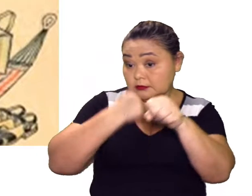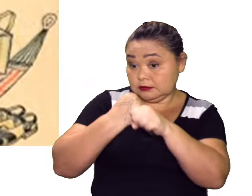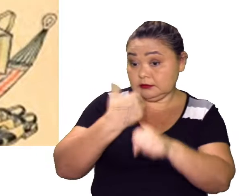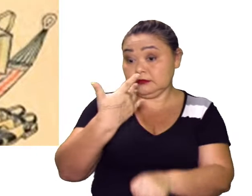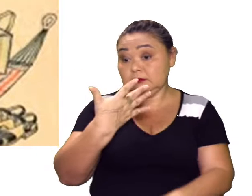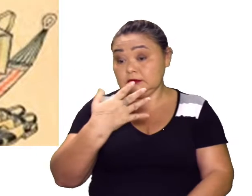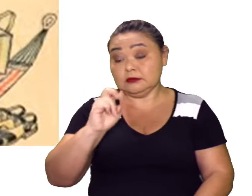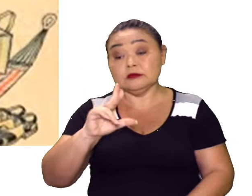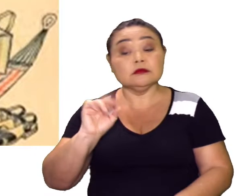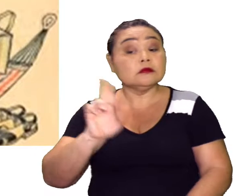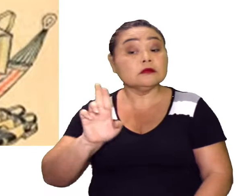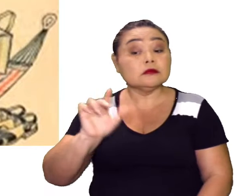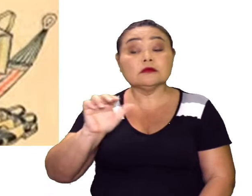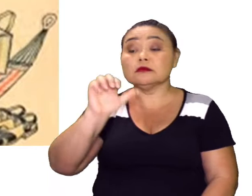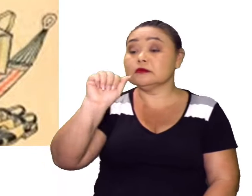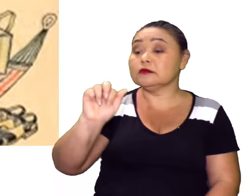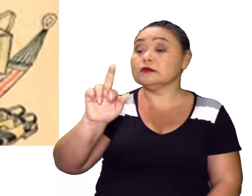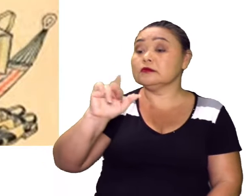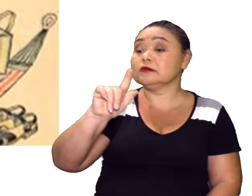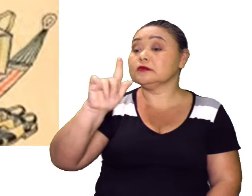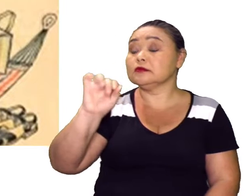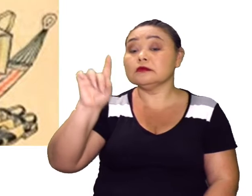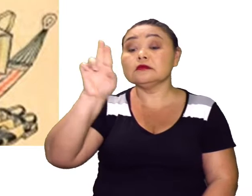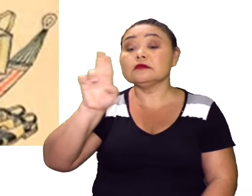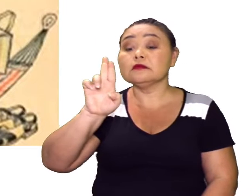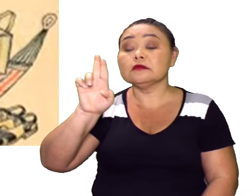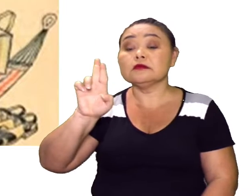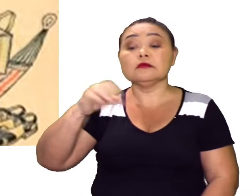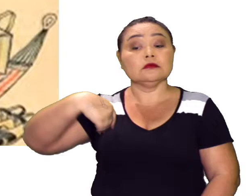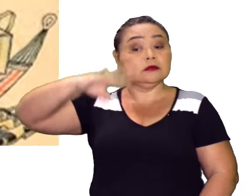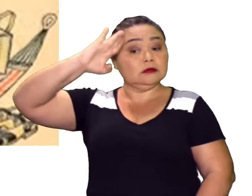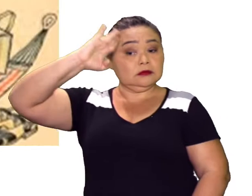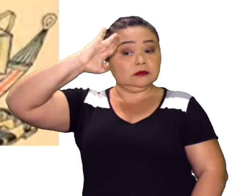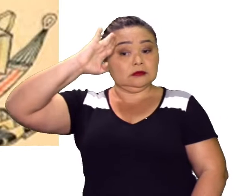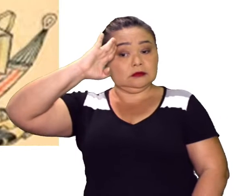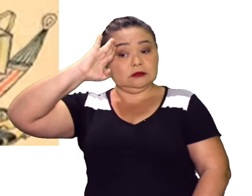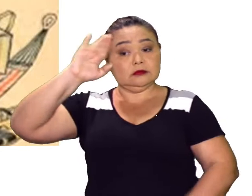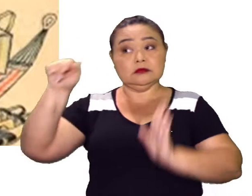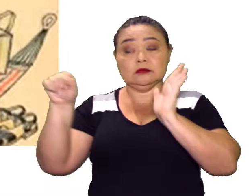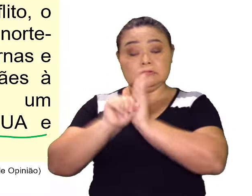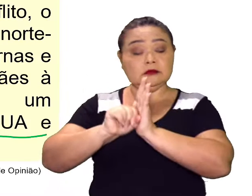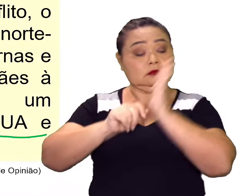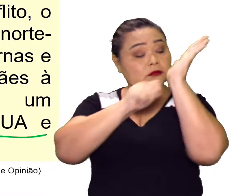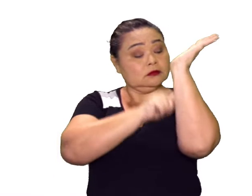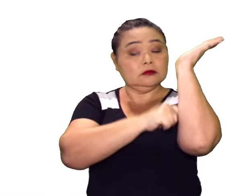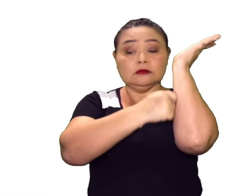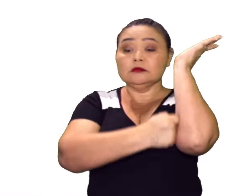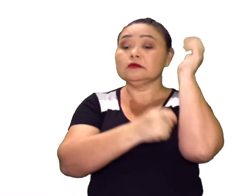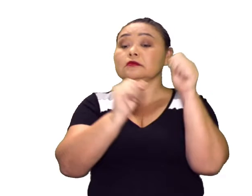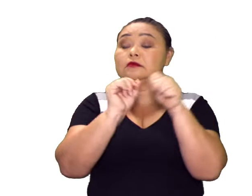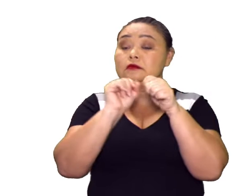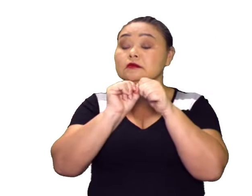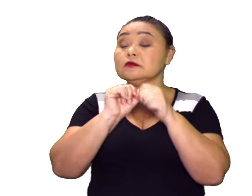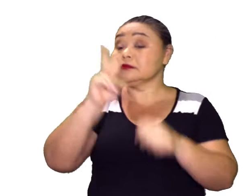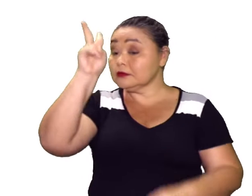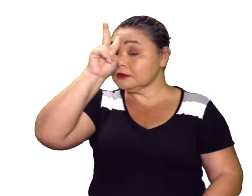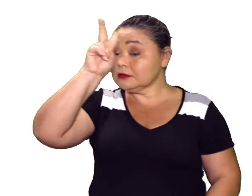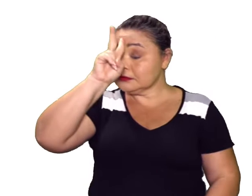chamado Arigó, como você falou, agora ele é chamado Soldado da Borracha. Lembrando que o governo